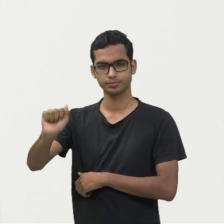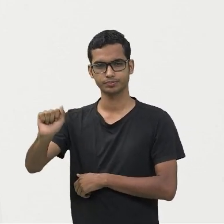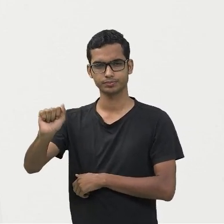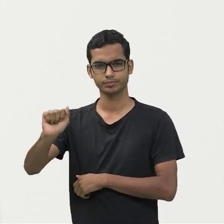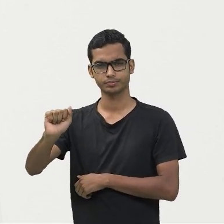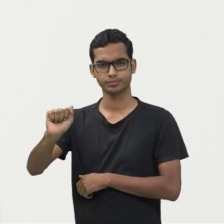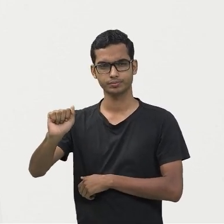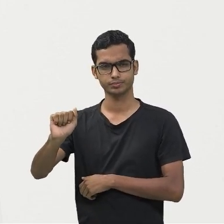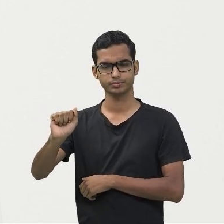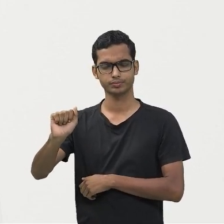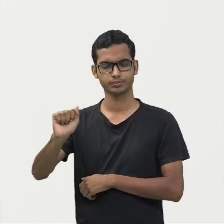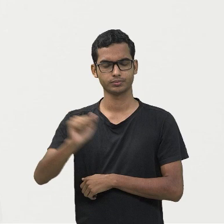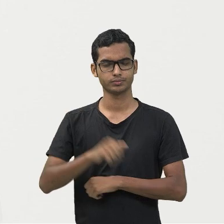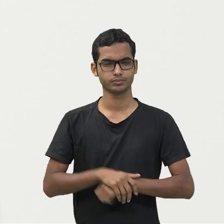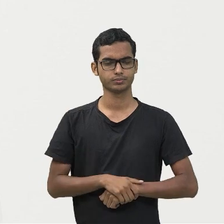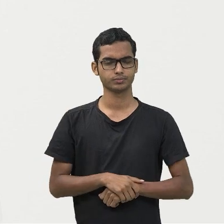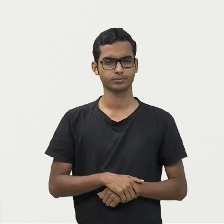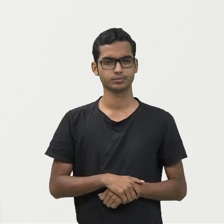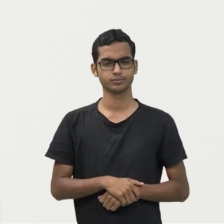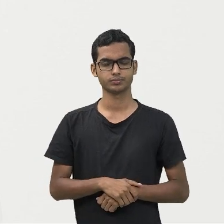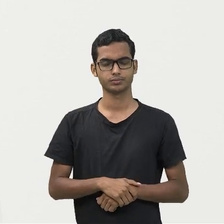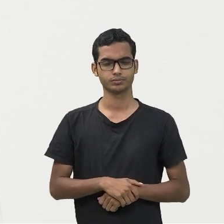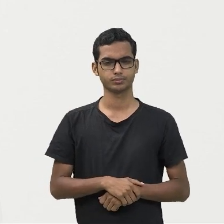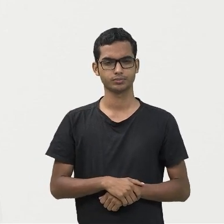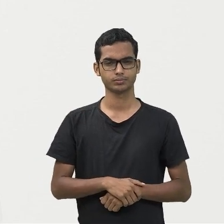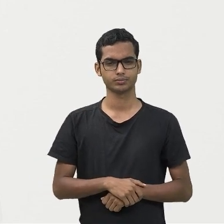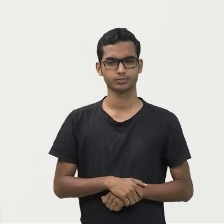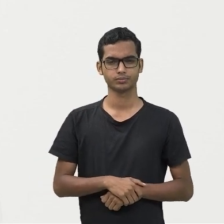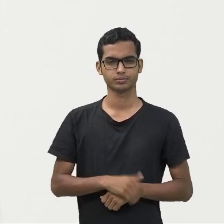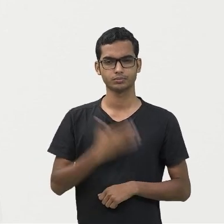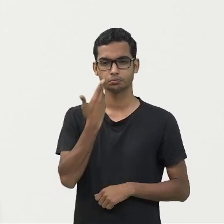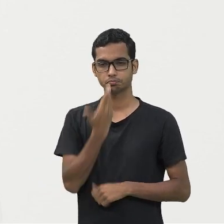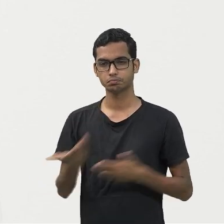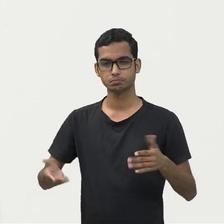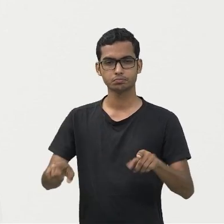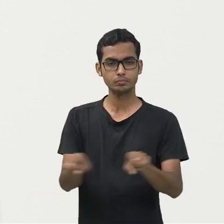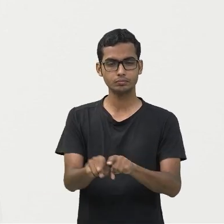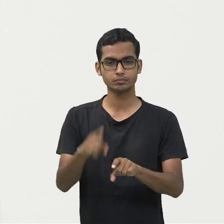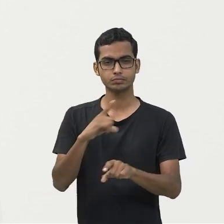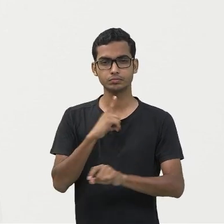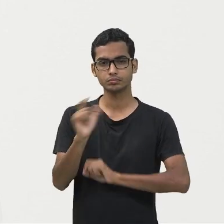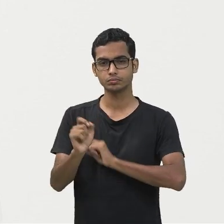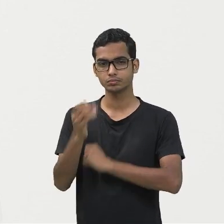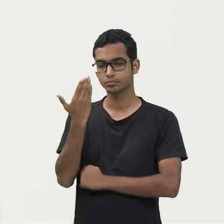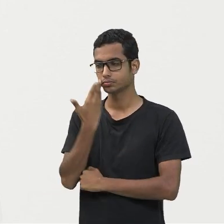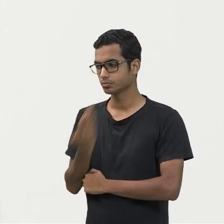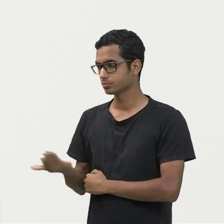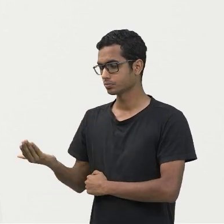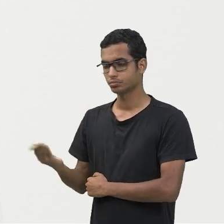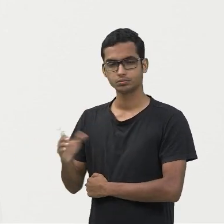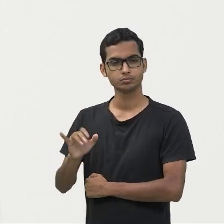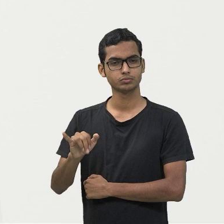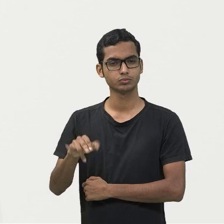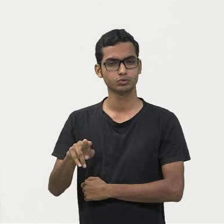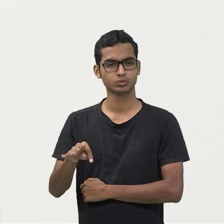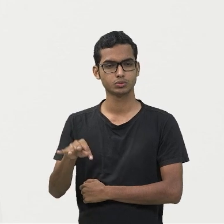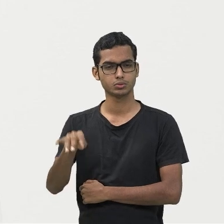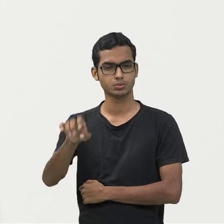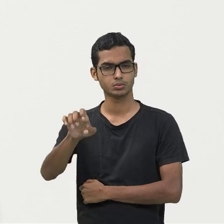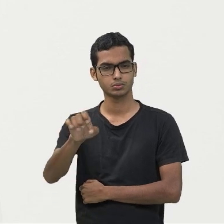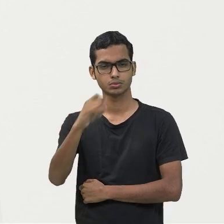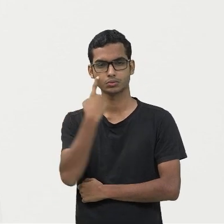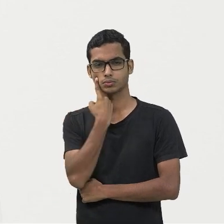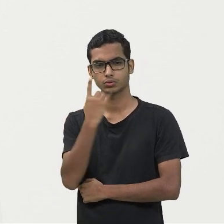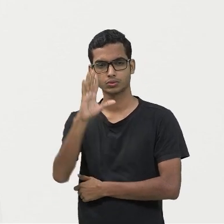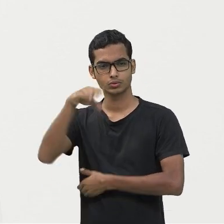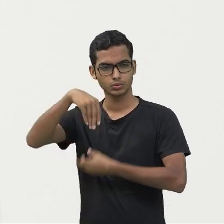Em todos os nossos casos. Seguida por um índice. O que é índice? É este numerozinho que está